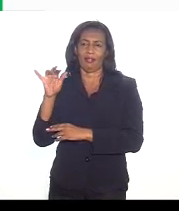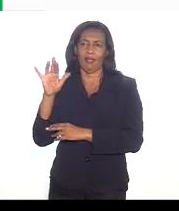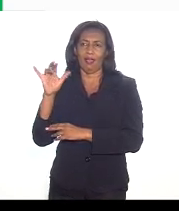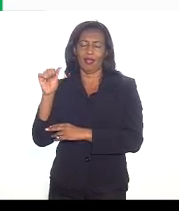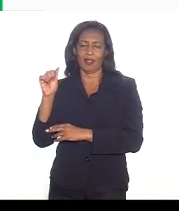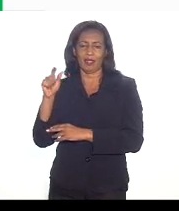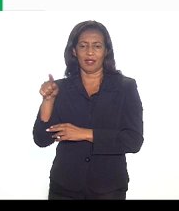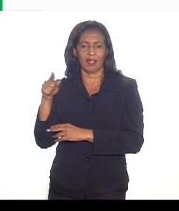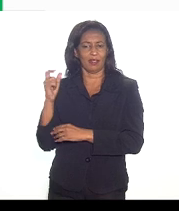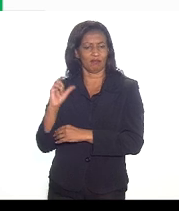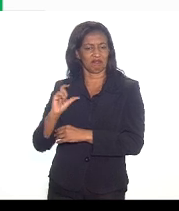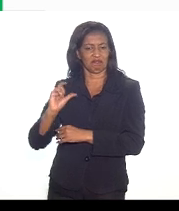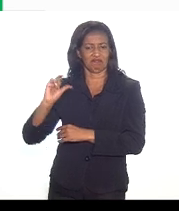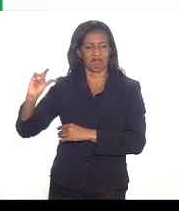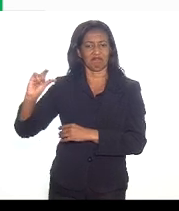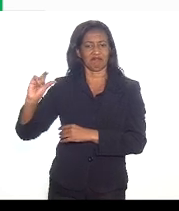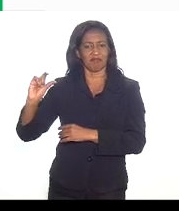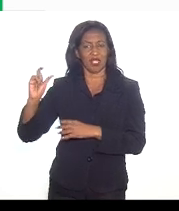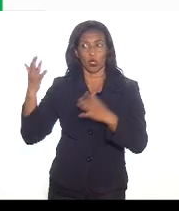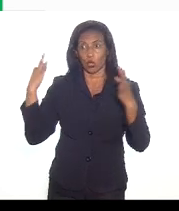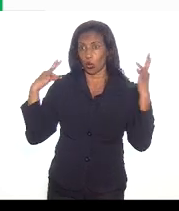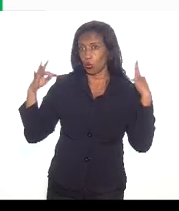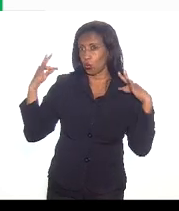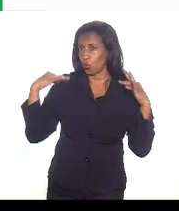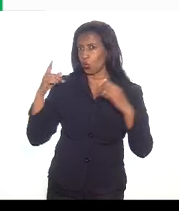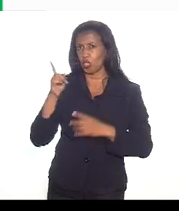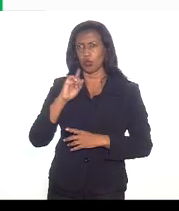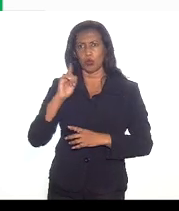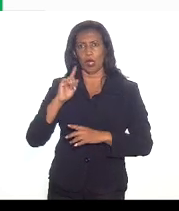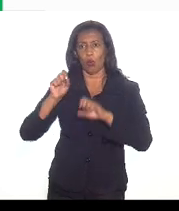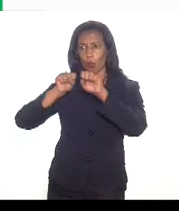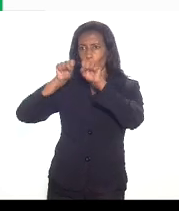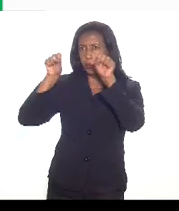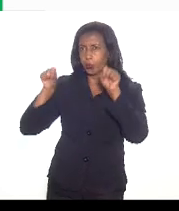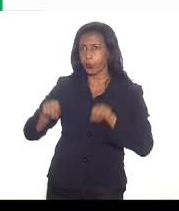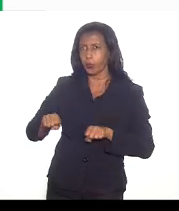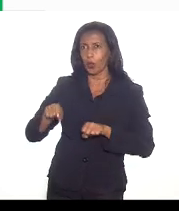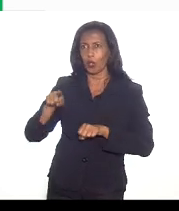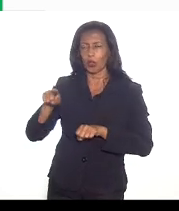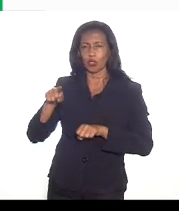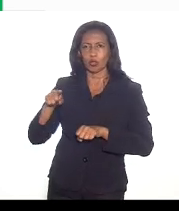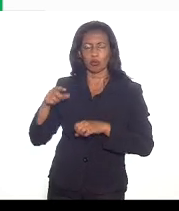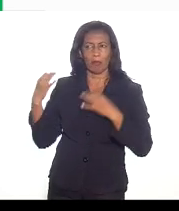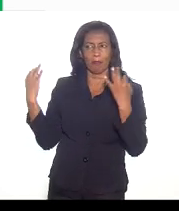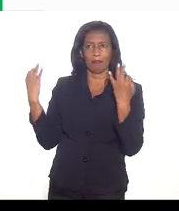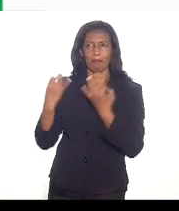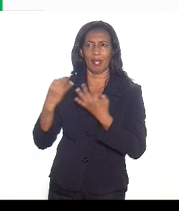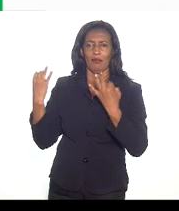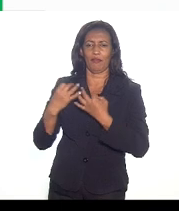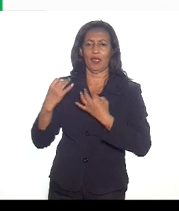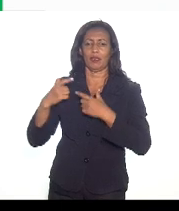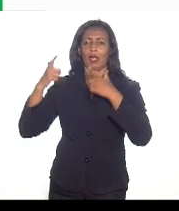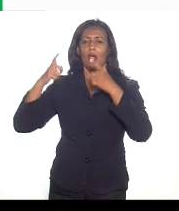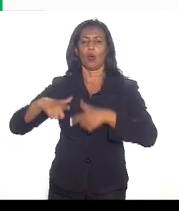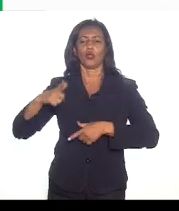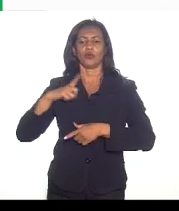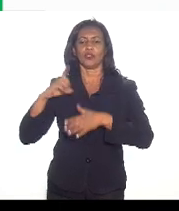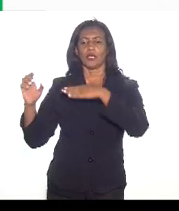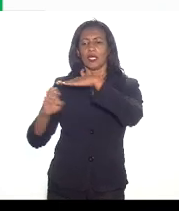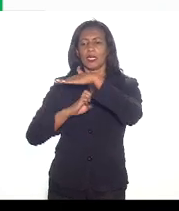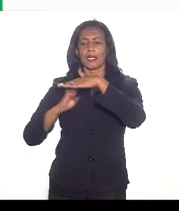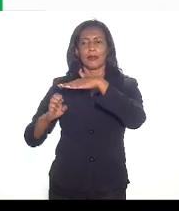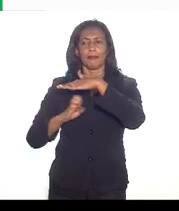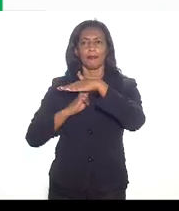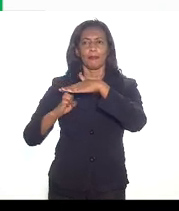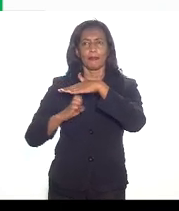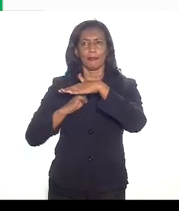pequena empresa, não é só turismo. É uma estrutura produtiva integrada, onde você tem grandes empresas que não são